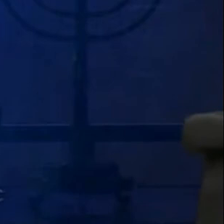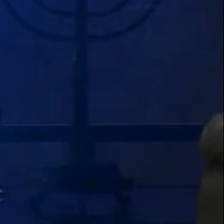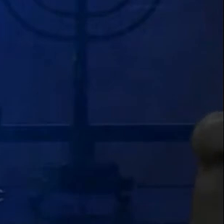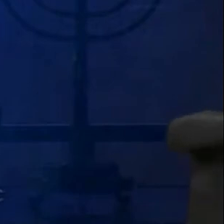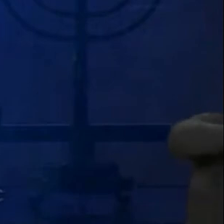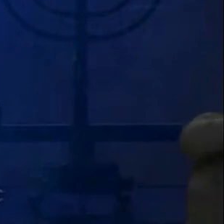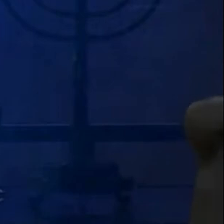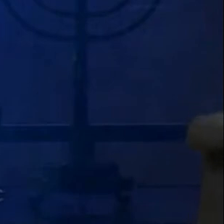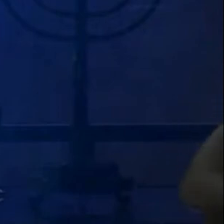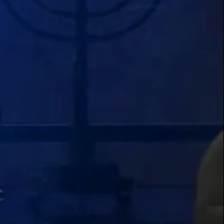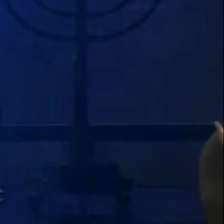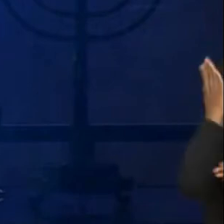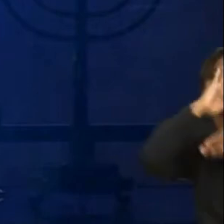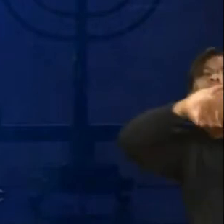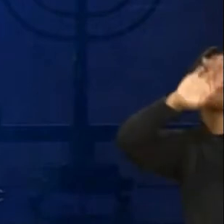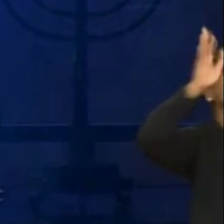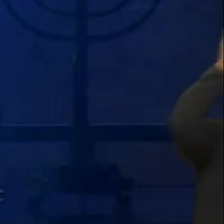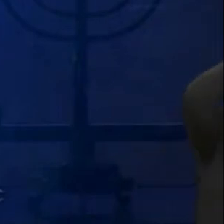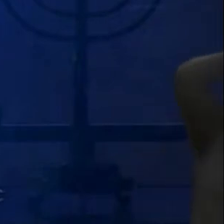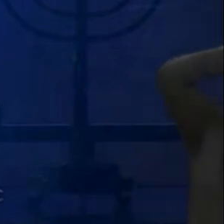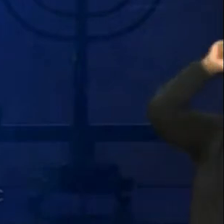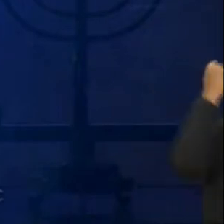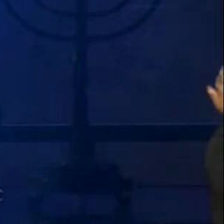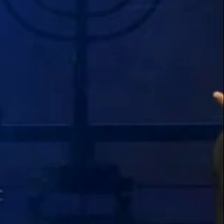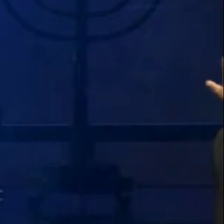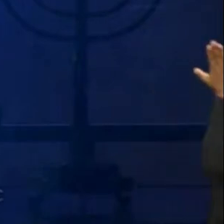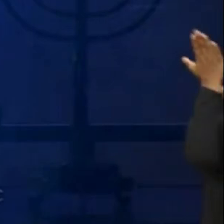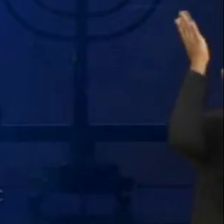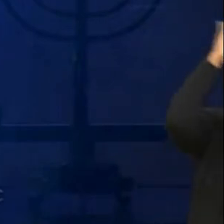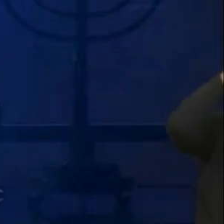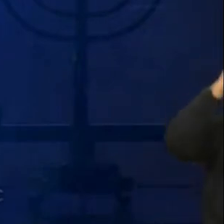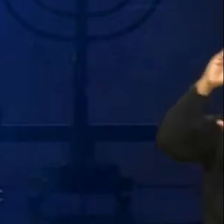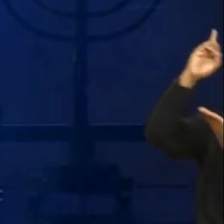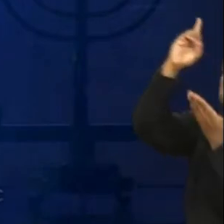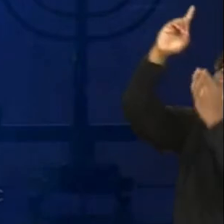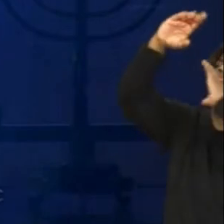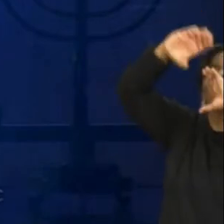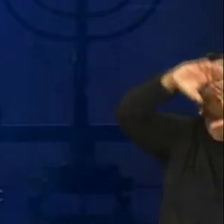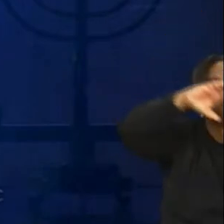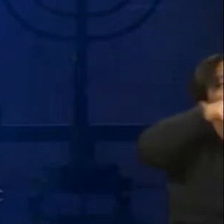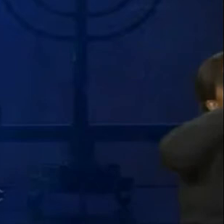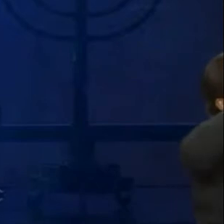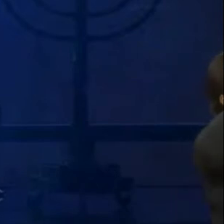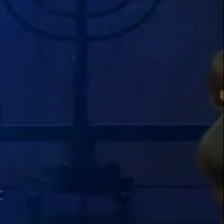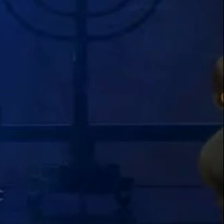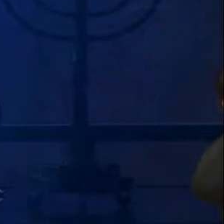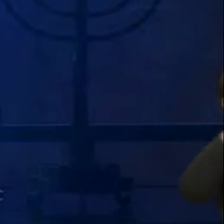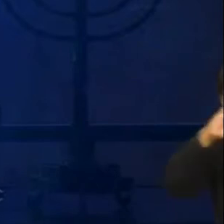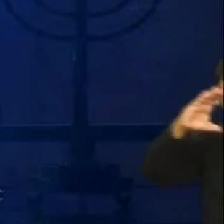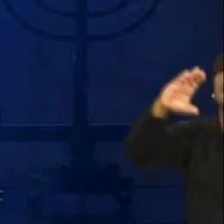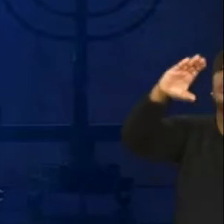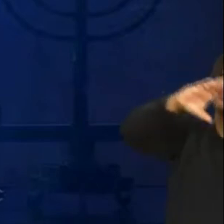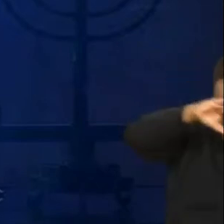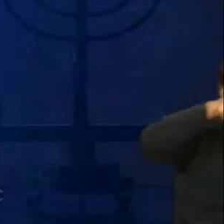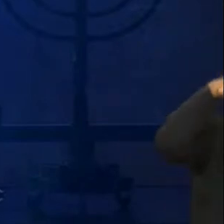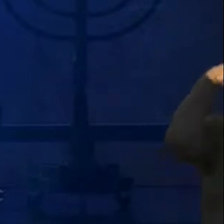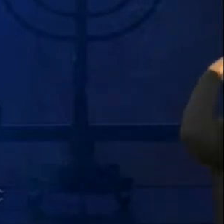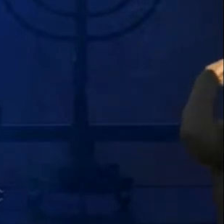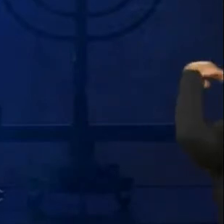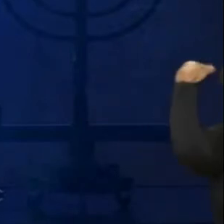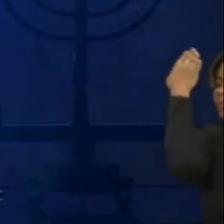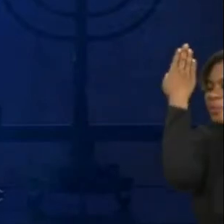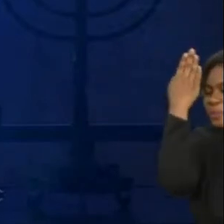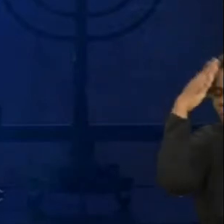Criador. Toda a terra celebra a ti. Com cânticos e júbilos. Cânticos